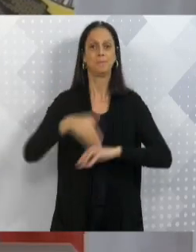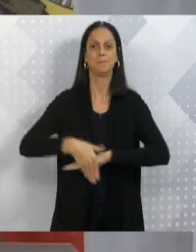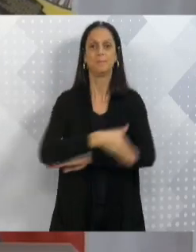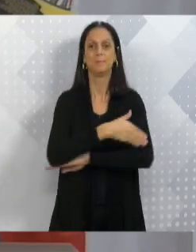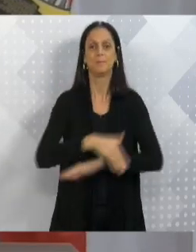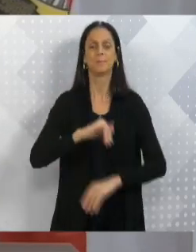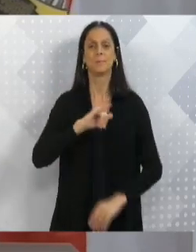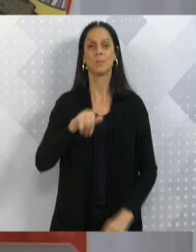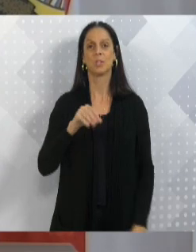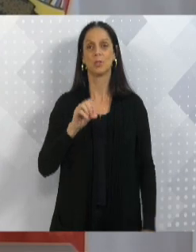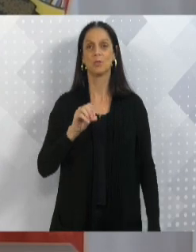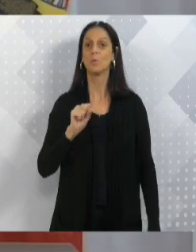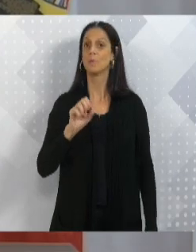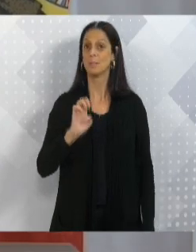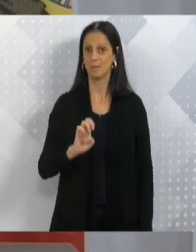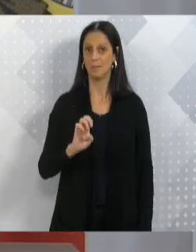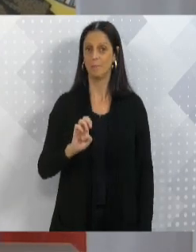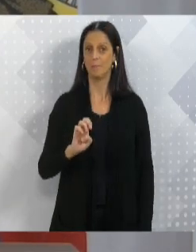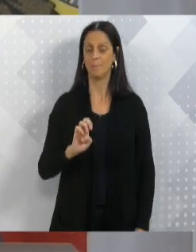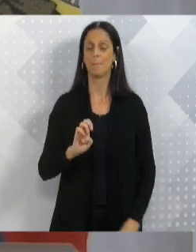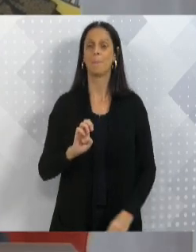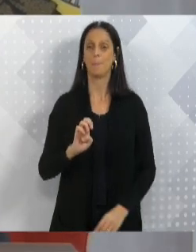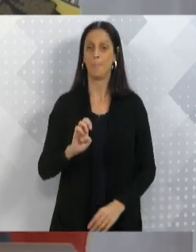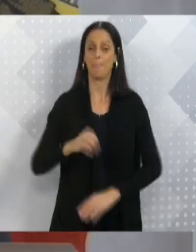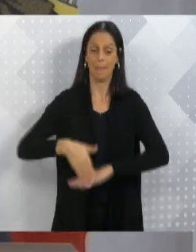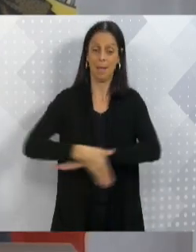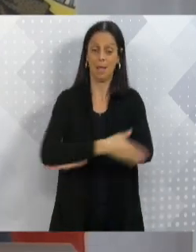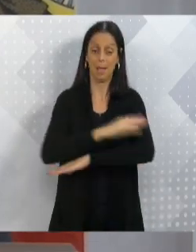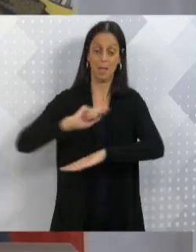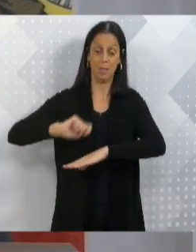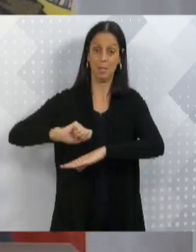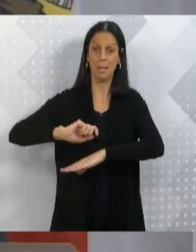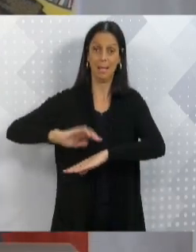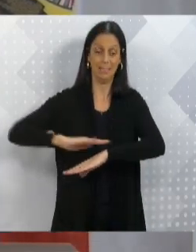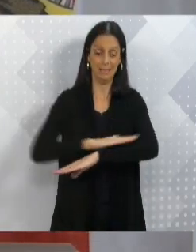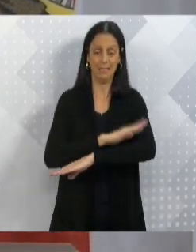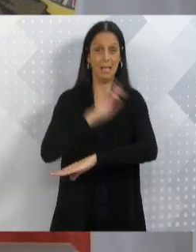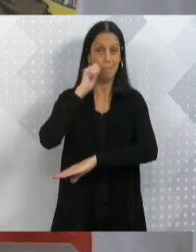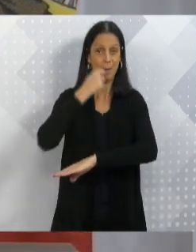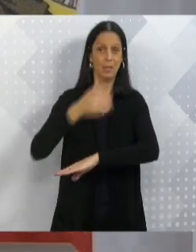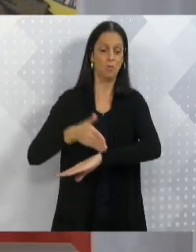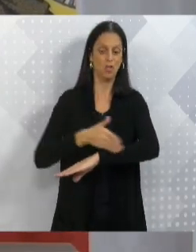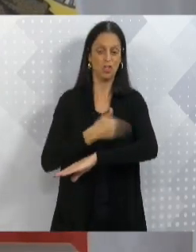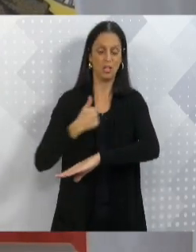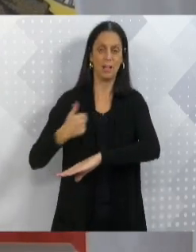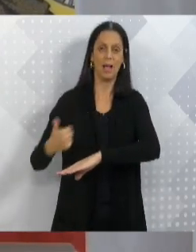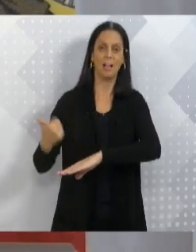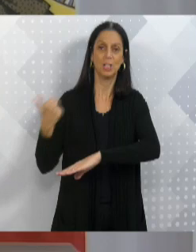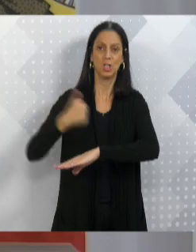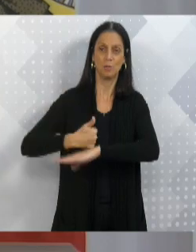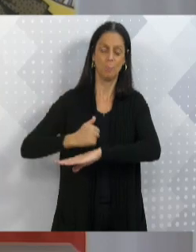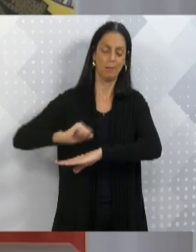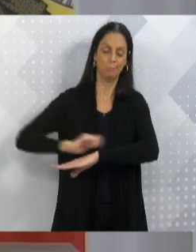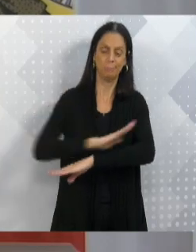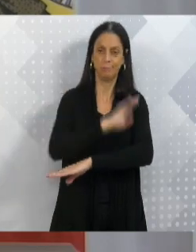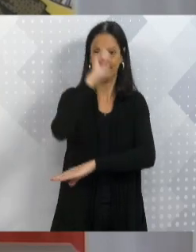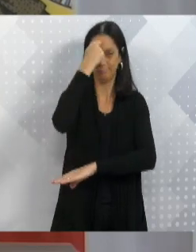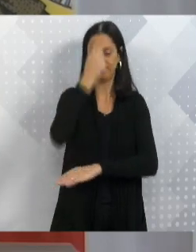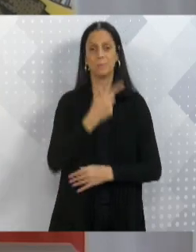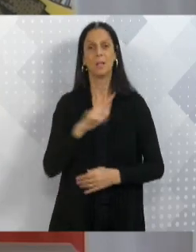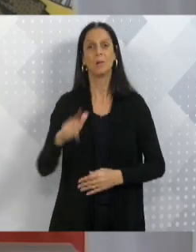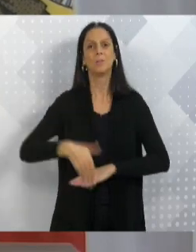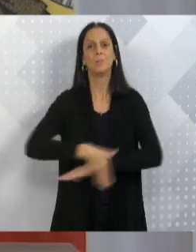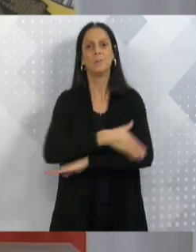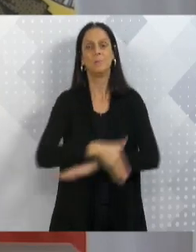Deck, a repavimentação da mesma, a reperfilagem, bem como a rua Benjamin